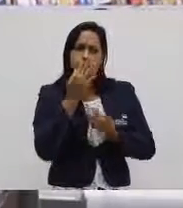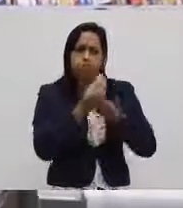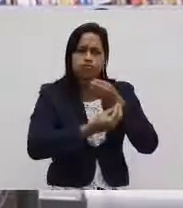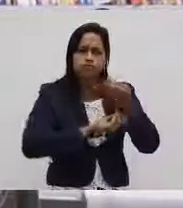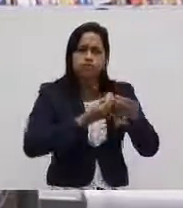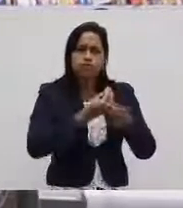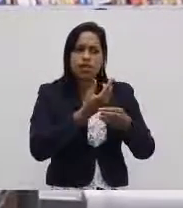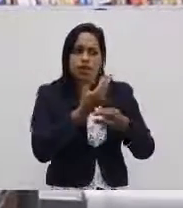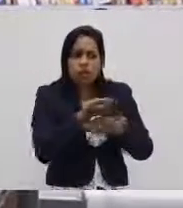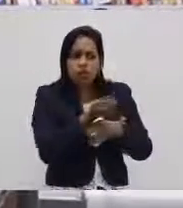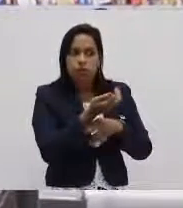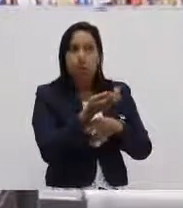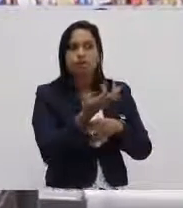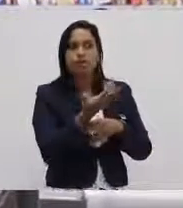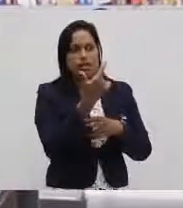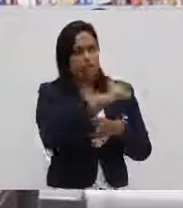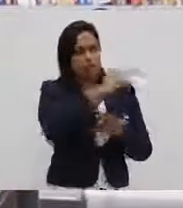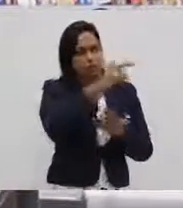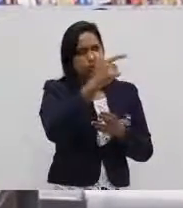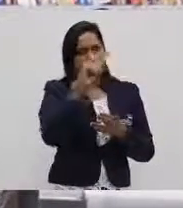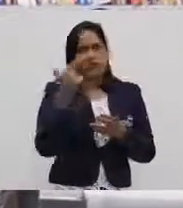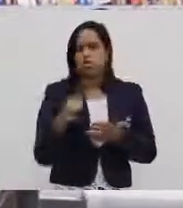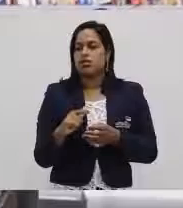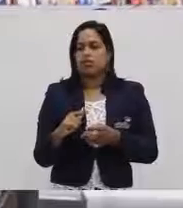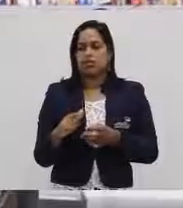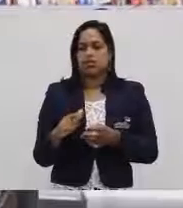maior quantidade, com poucas repetições.